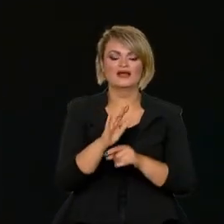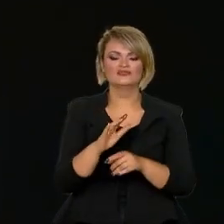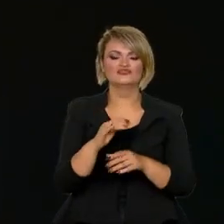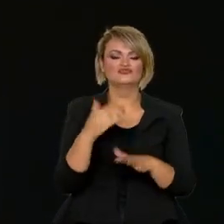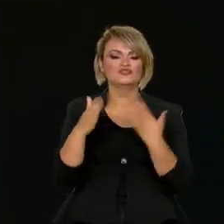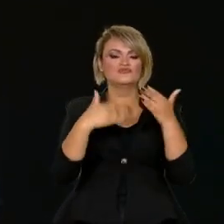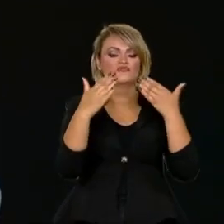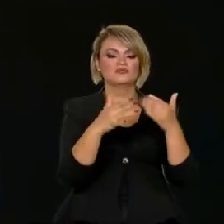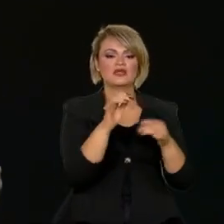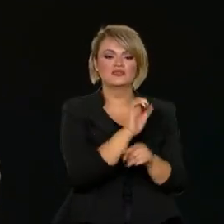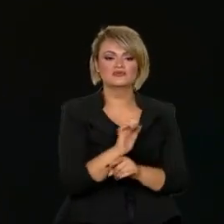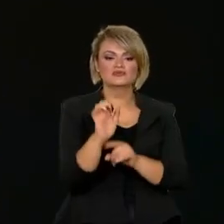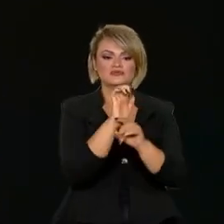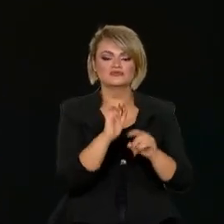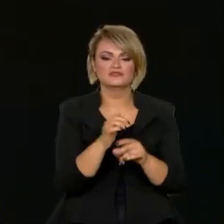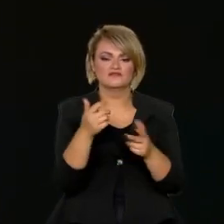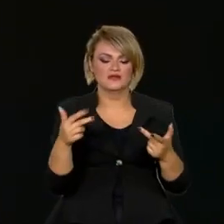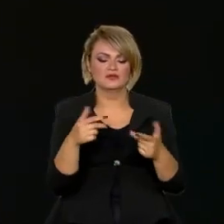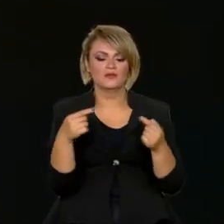estados atendidos